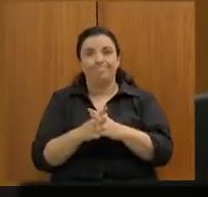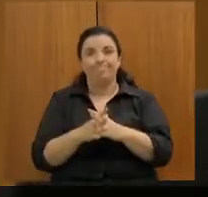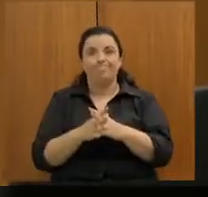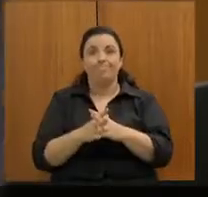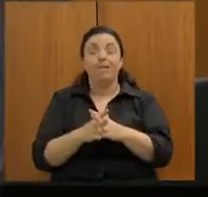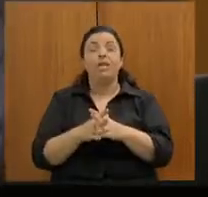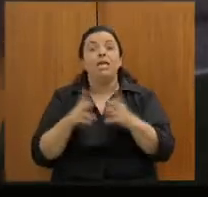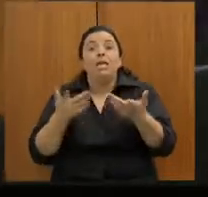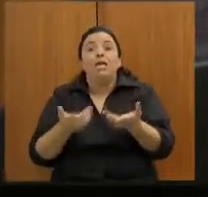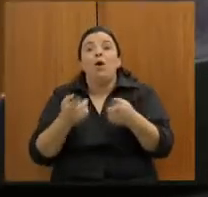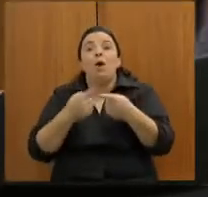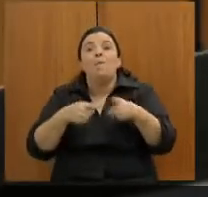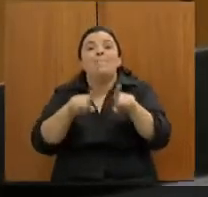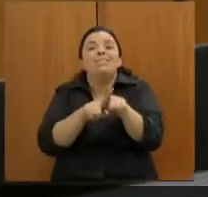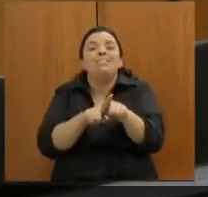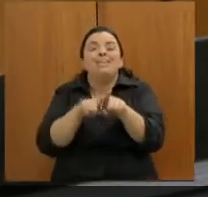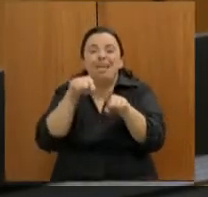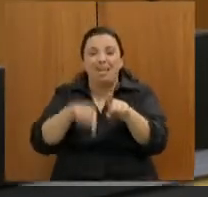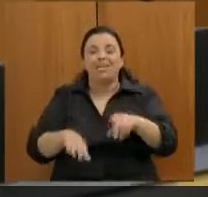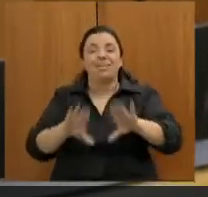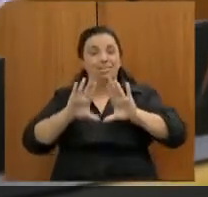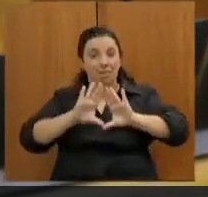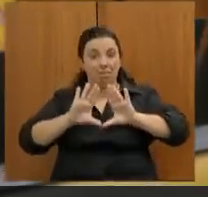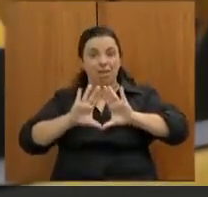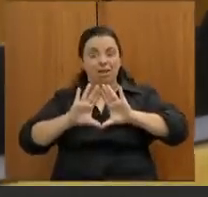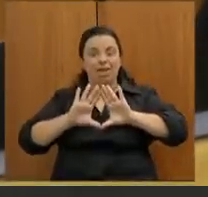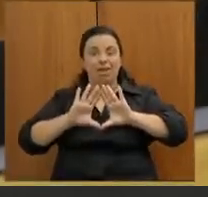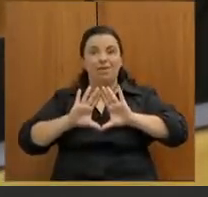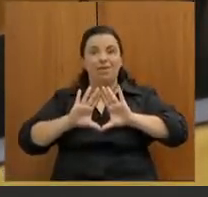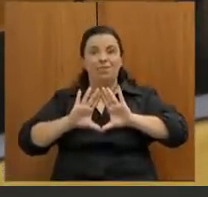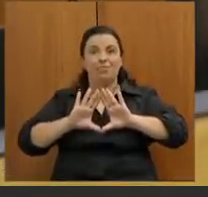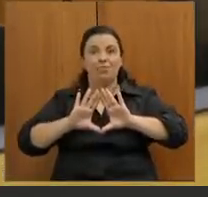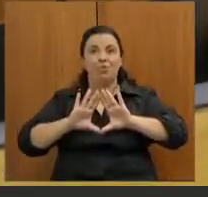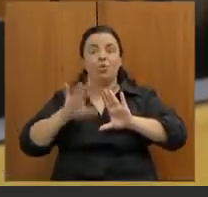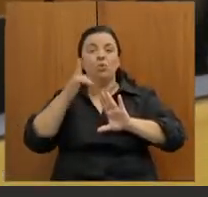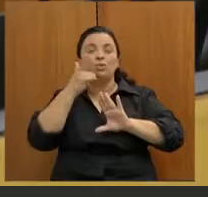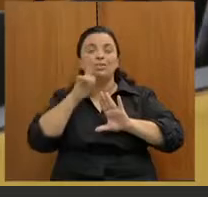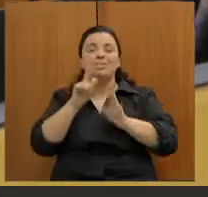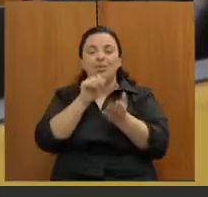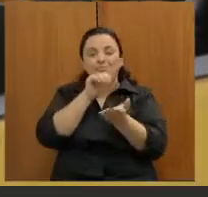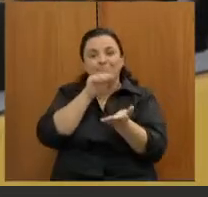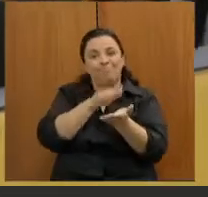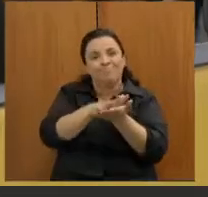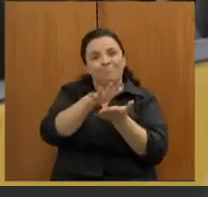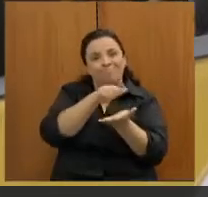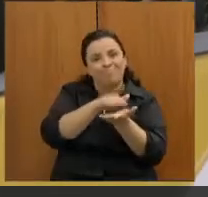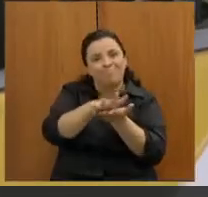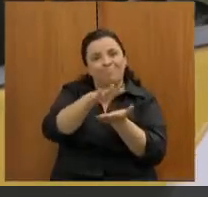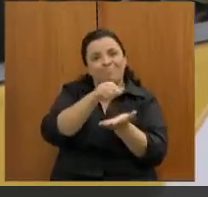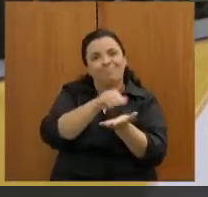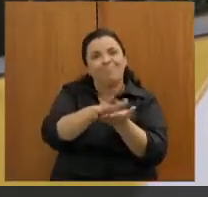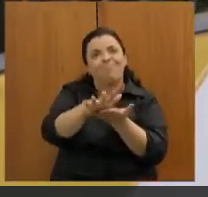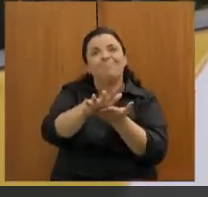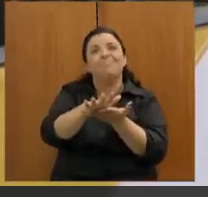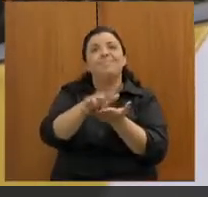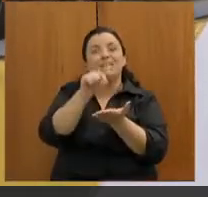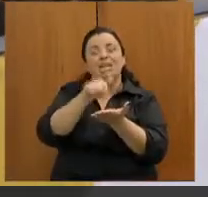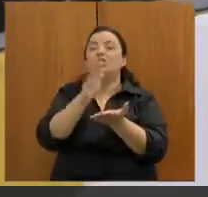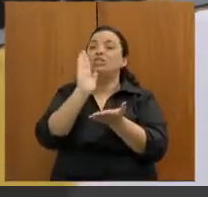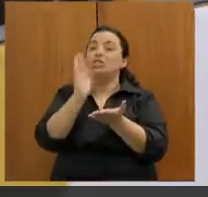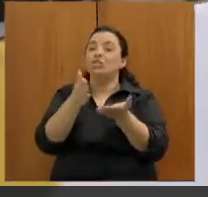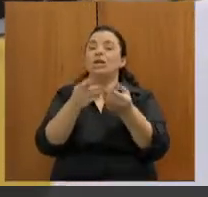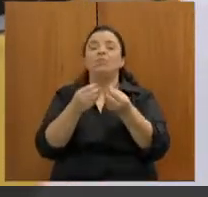com essa É sim mas nós conseguimos a trabalhar a impressão desse material que já está